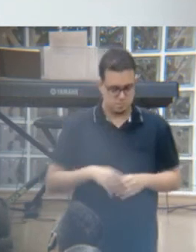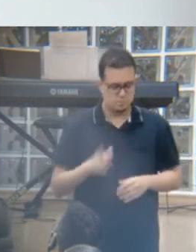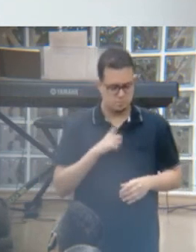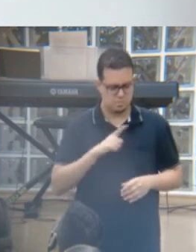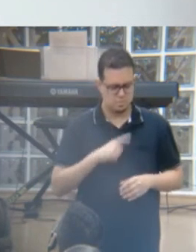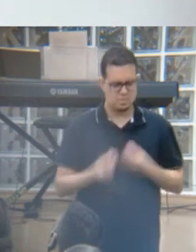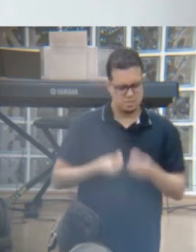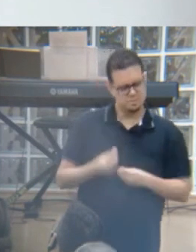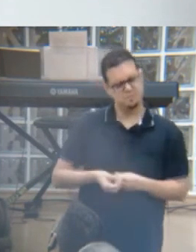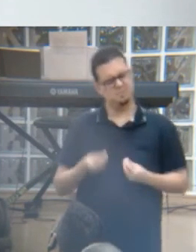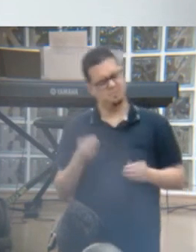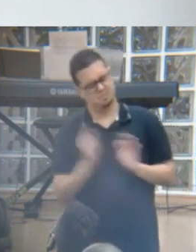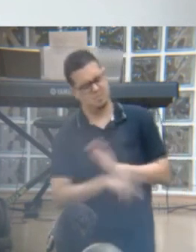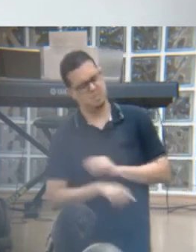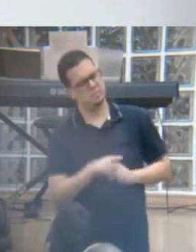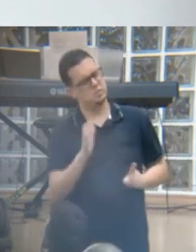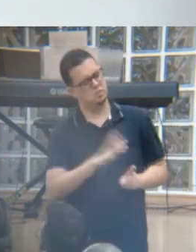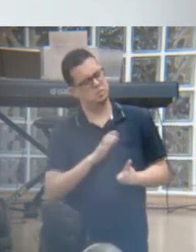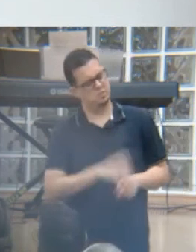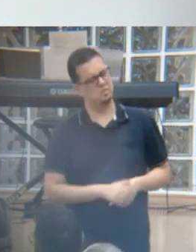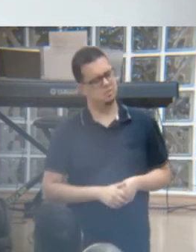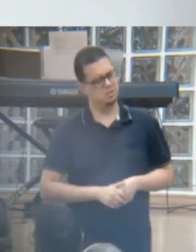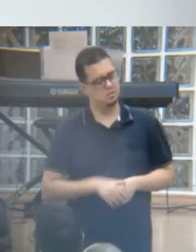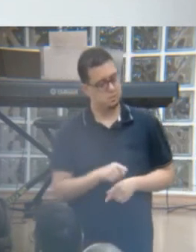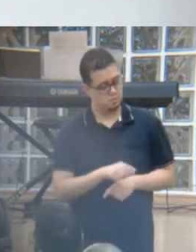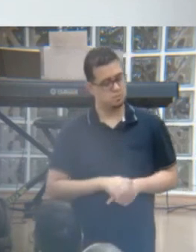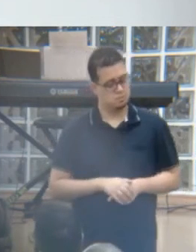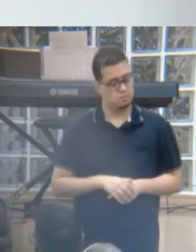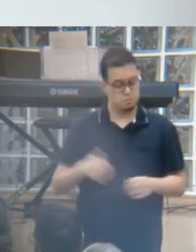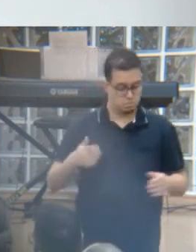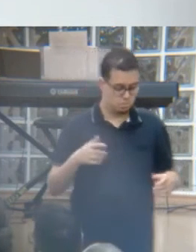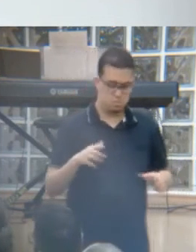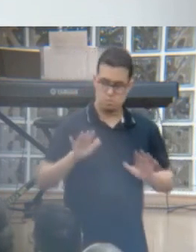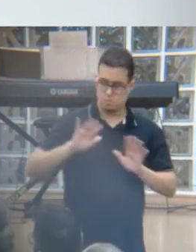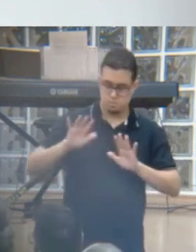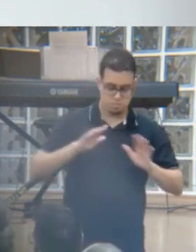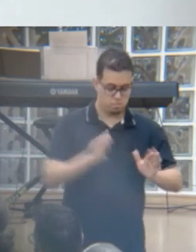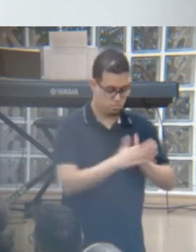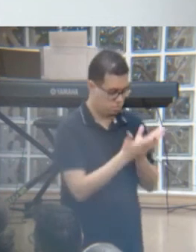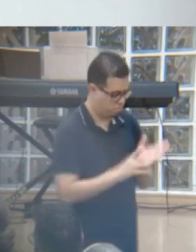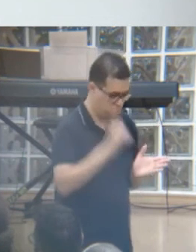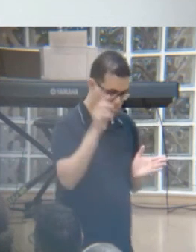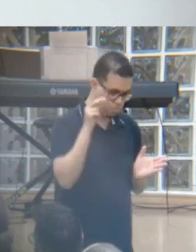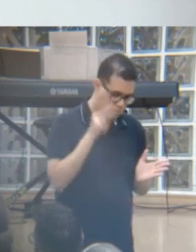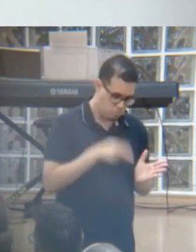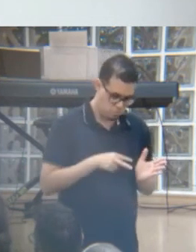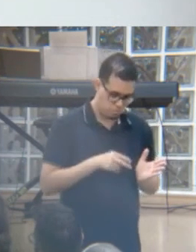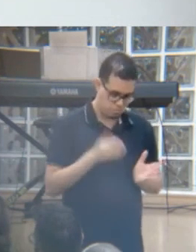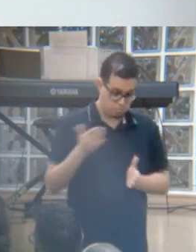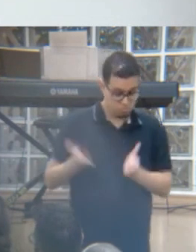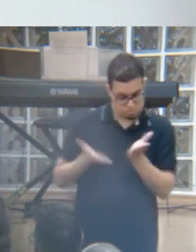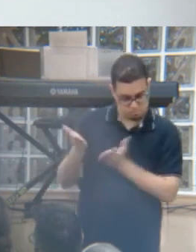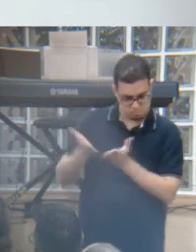B, fulano, cicrano? Assim você vai se aproximar do texto e ter a sua própria interpretação. Mas